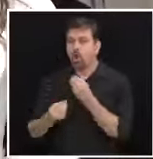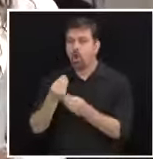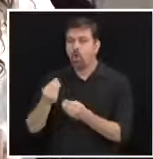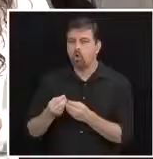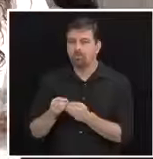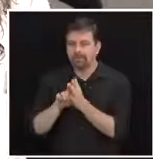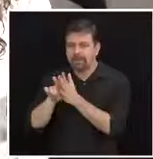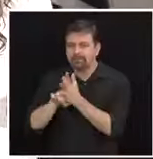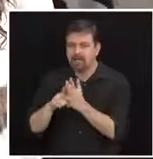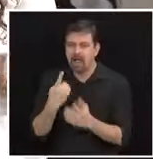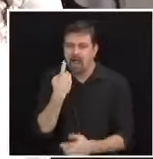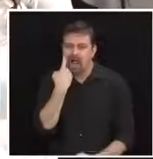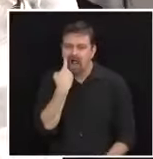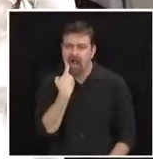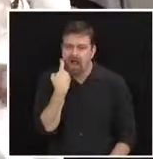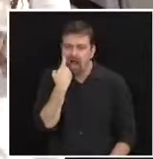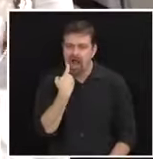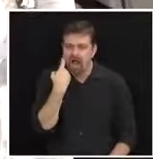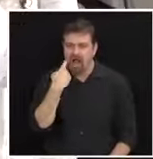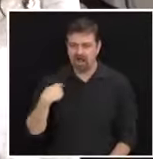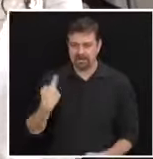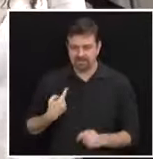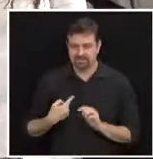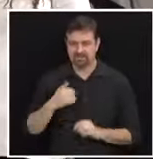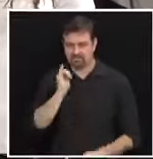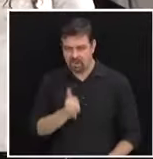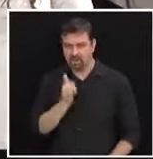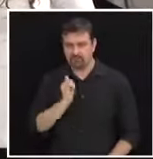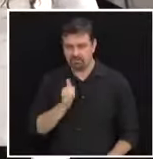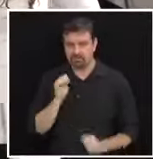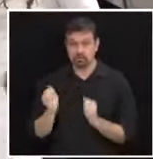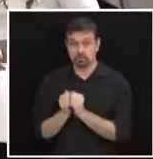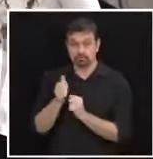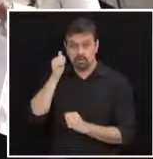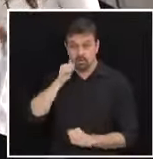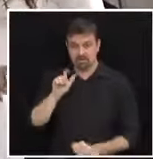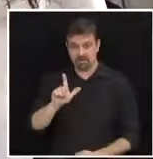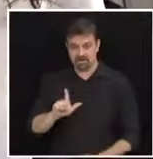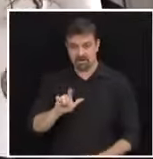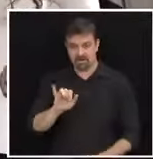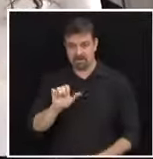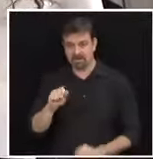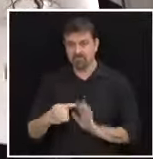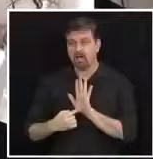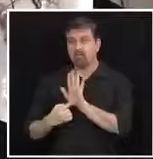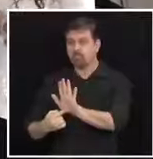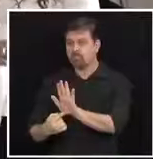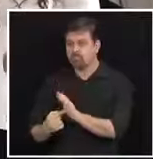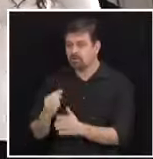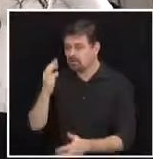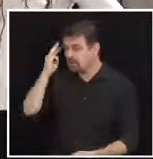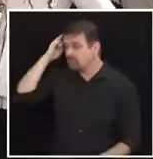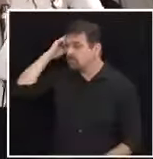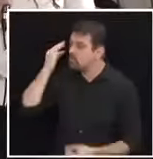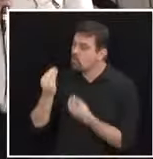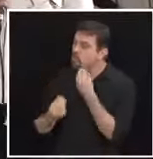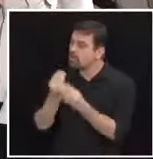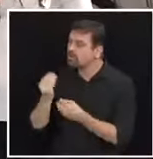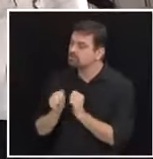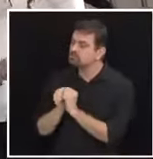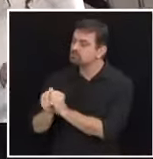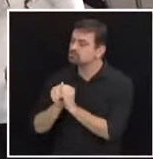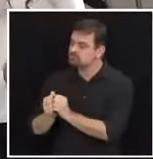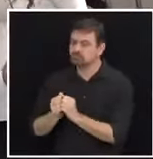teste, né? Que a gente falou dele todo momento aqui no primeiro bloco, com a Lia e tudo mais. Mostra aí pra gente, Michel, quem tá aí com você, quem que vai